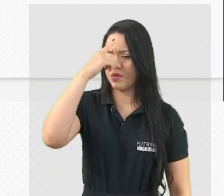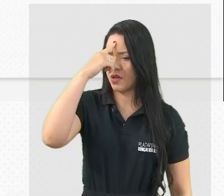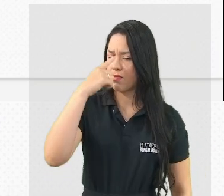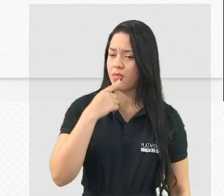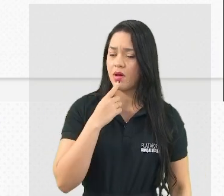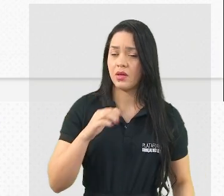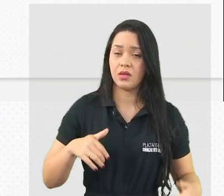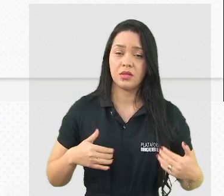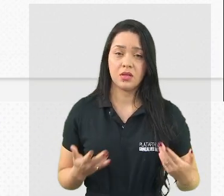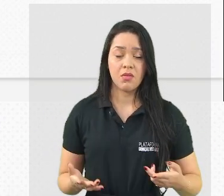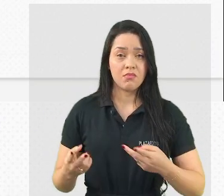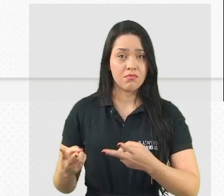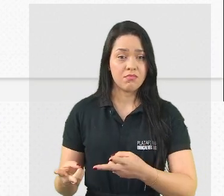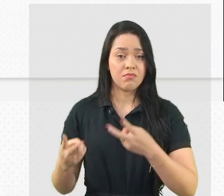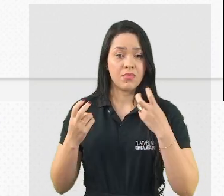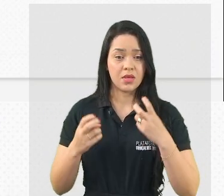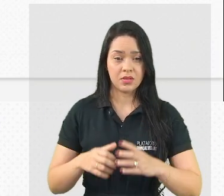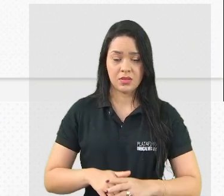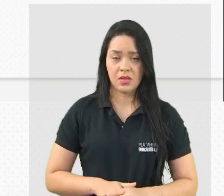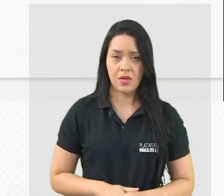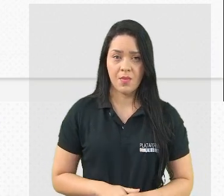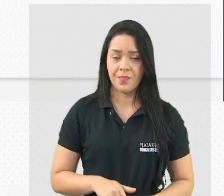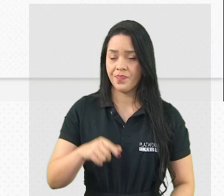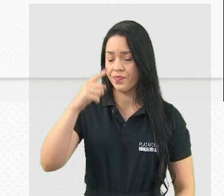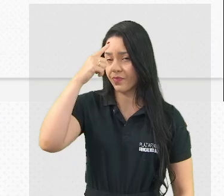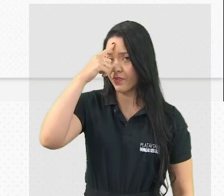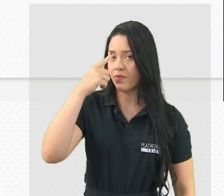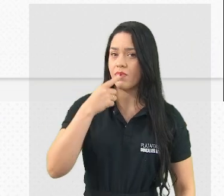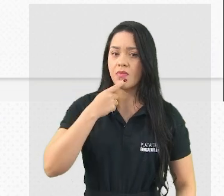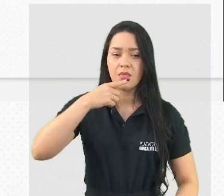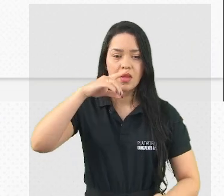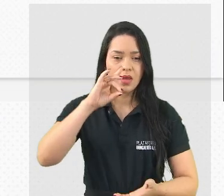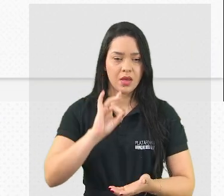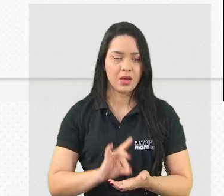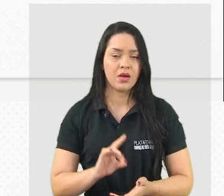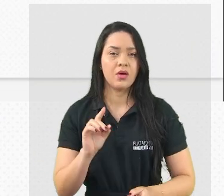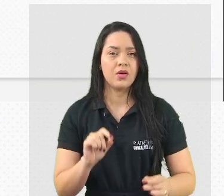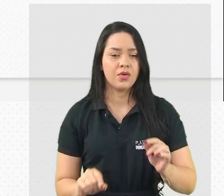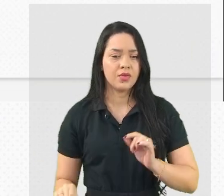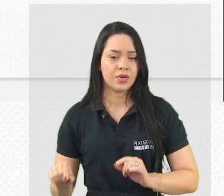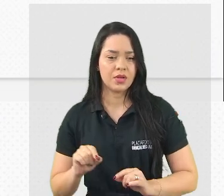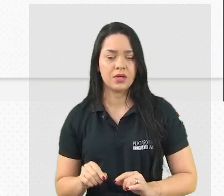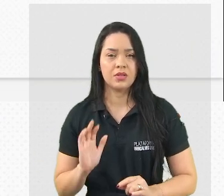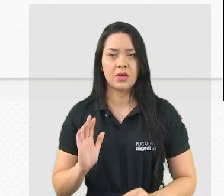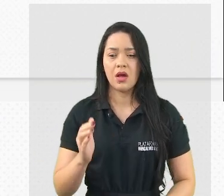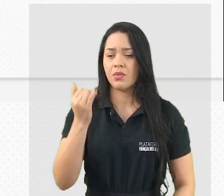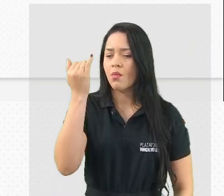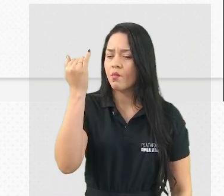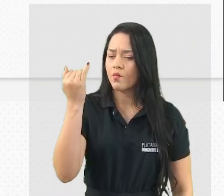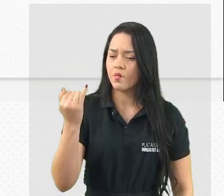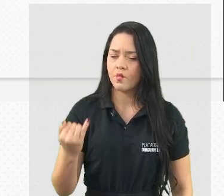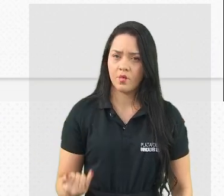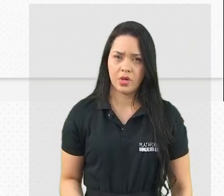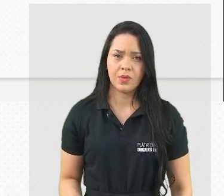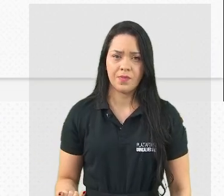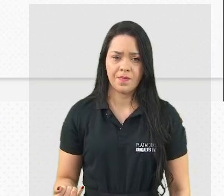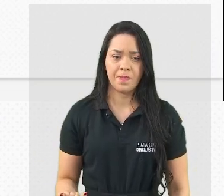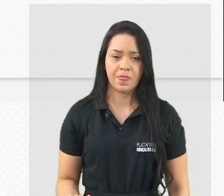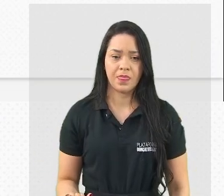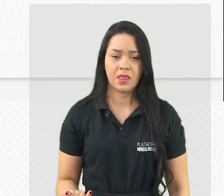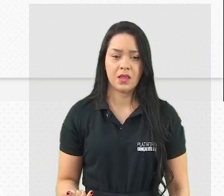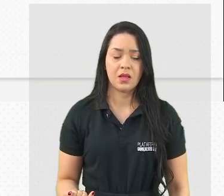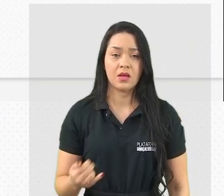Então percebam, a imagem real, ela mesmo estando extremamente magra, frente ao espelho